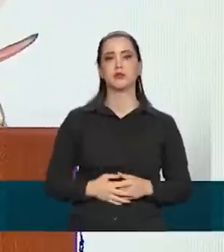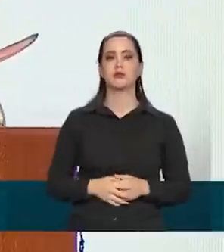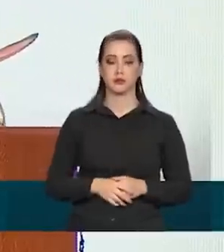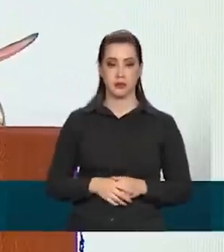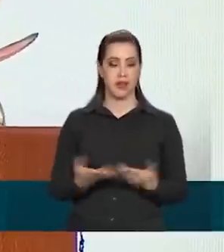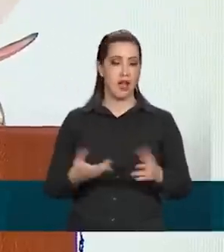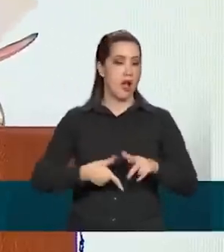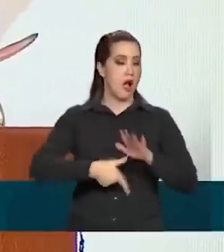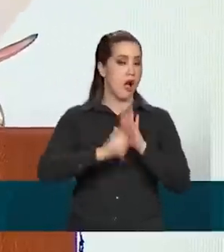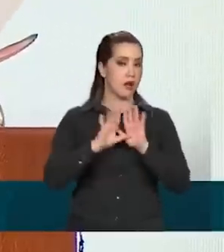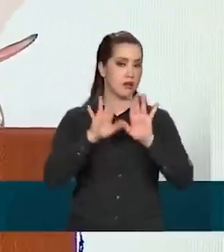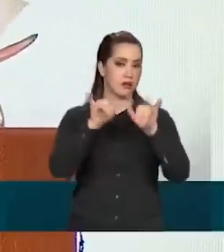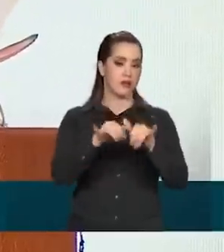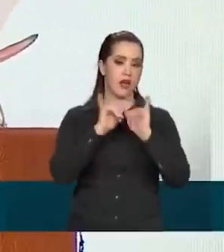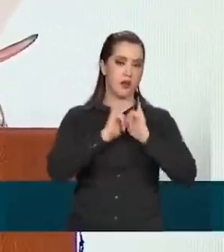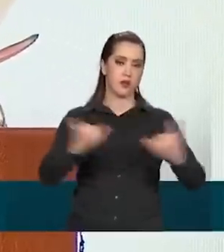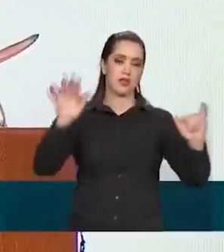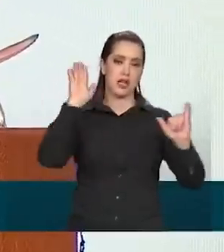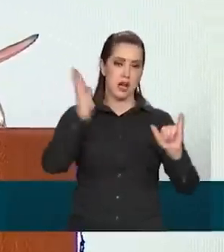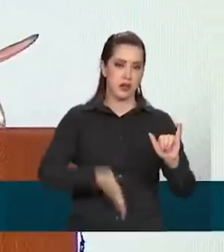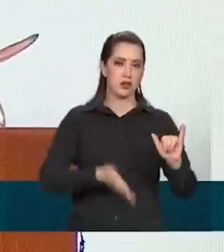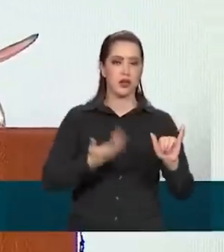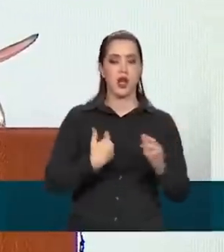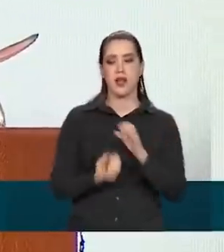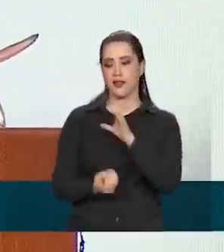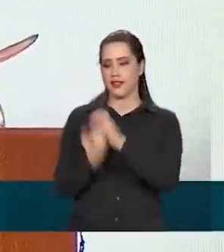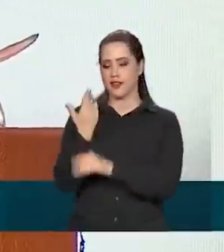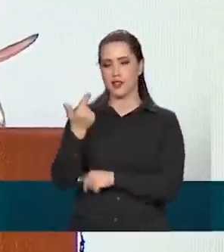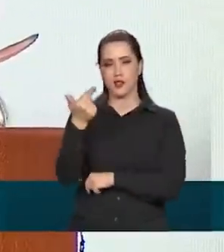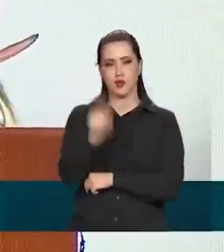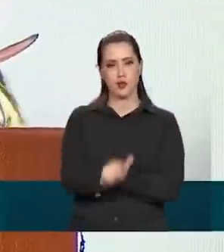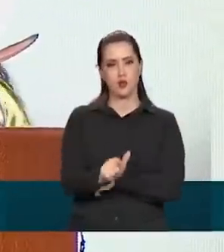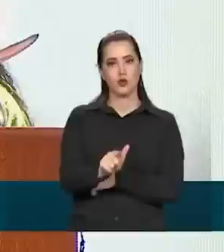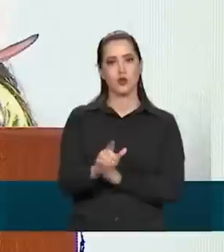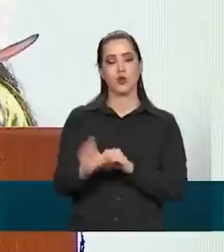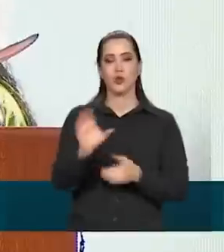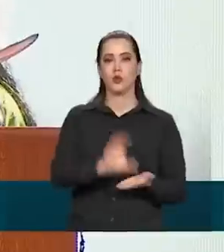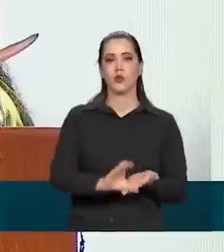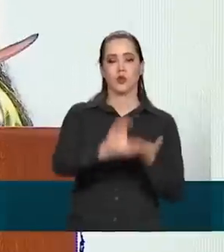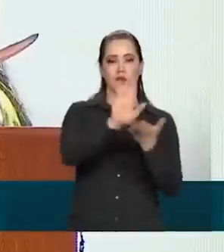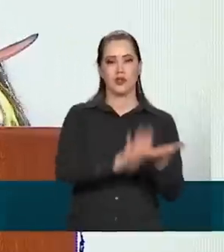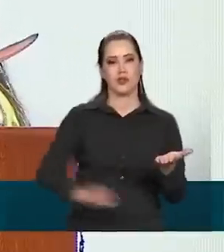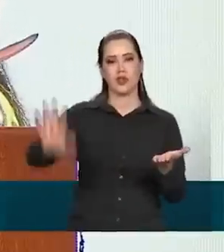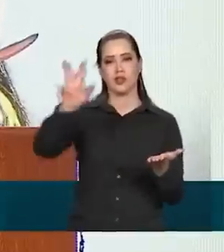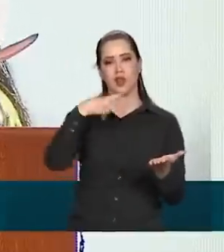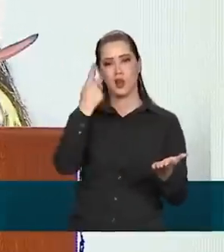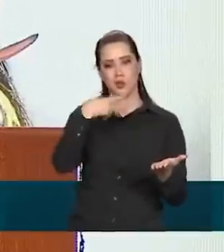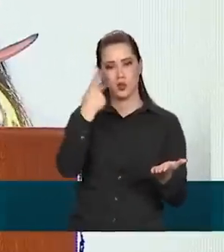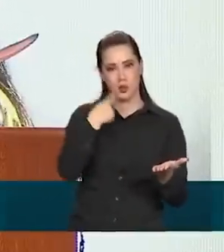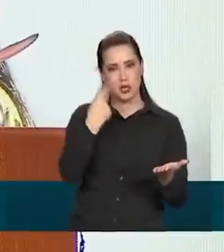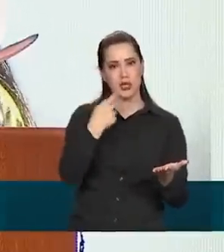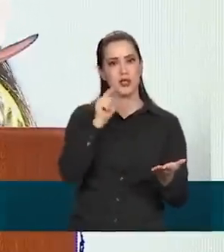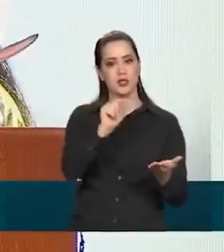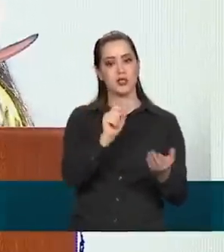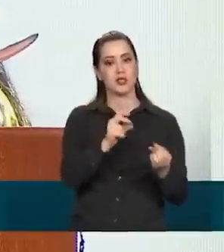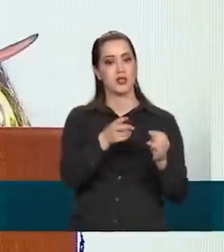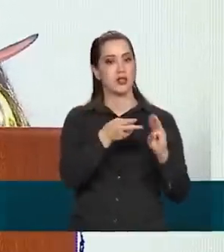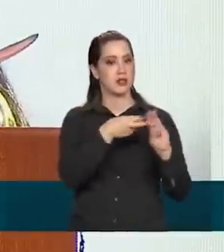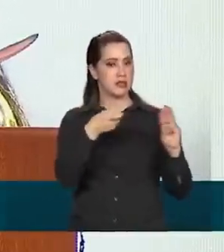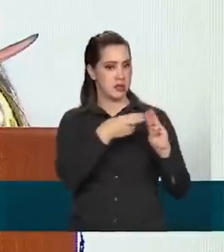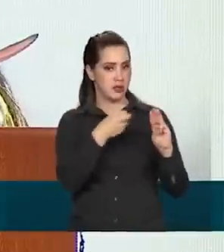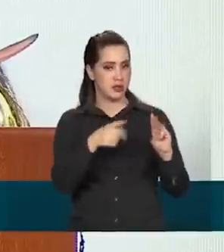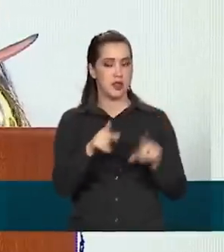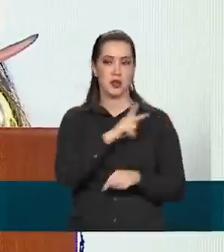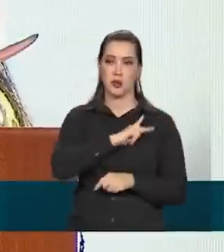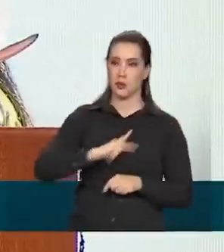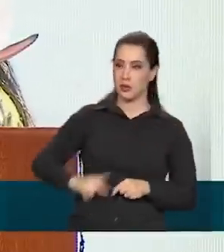aqui já anunciar a recriação do Conselho Nacional de Política Indigenista, que o